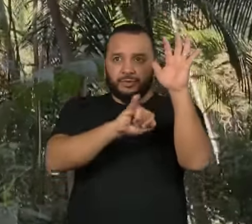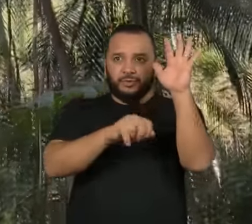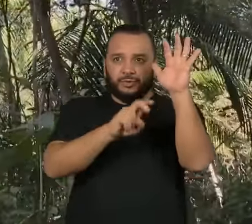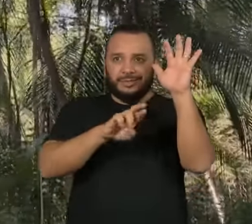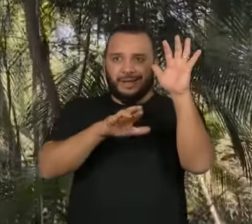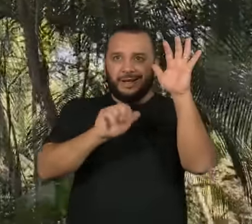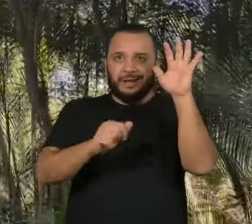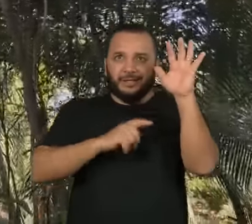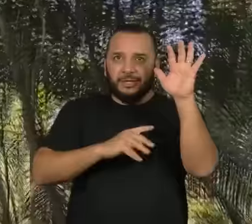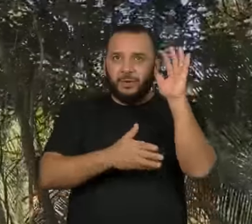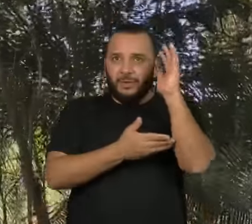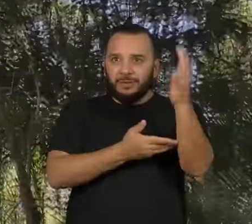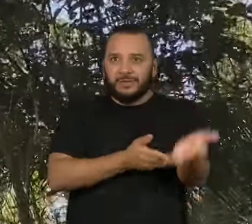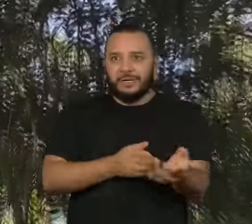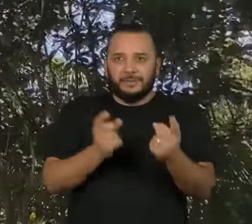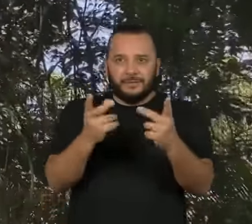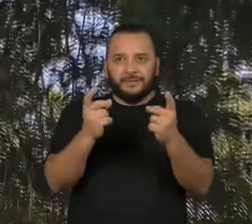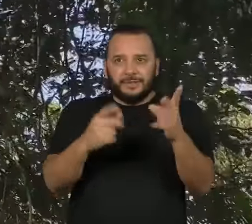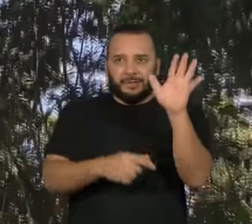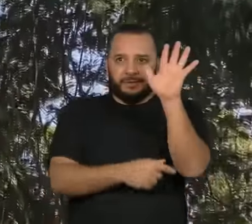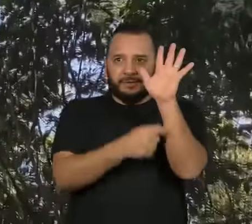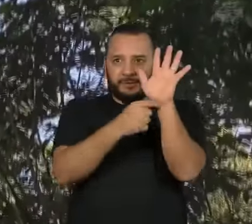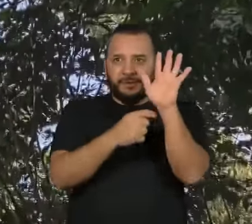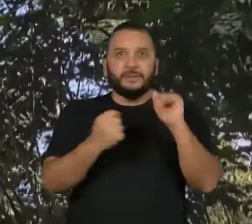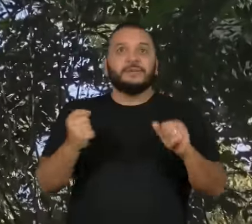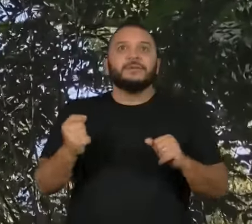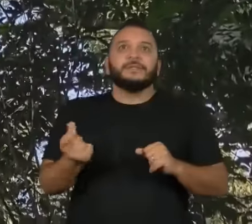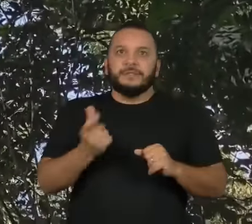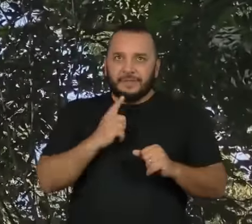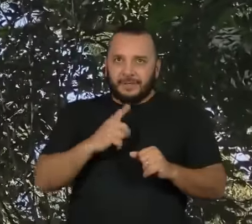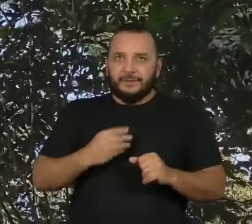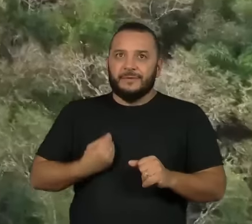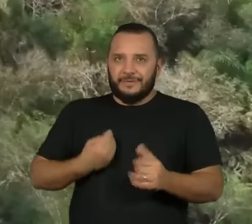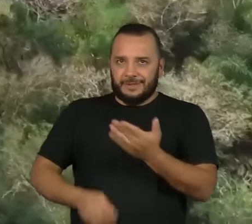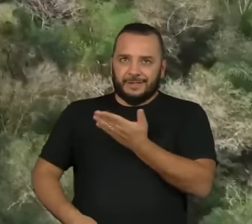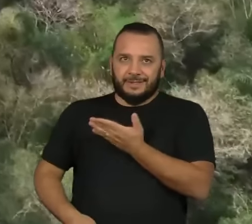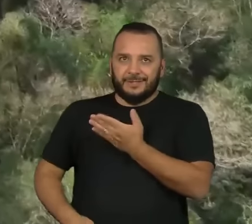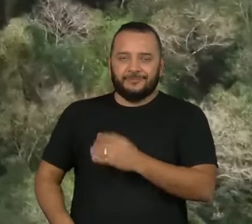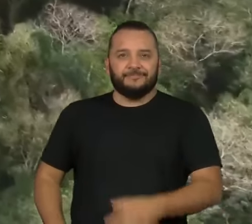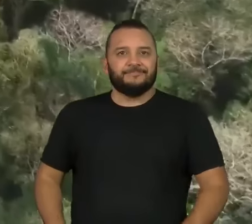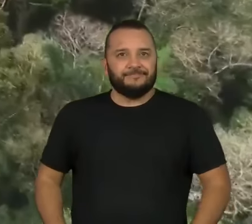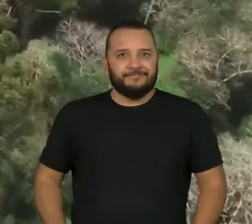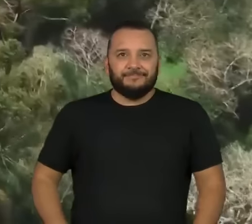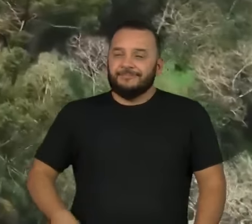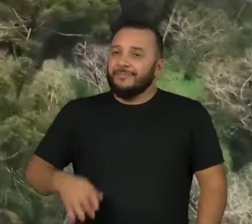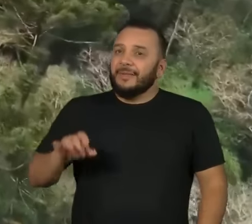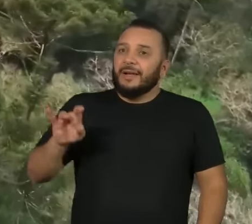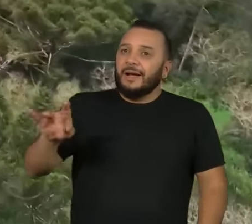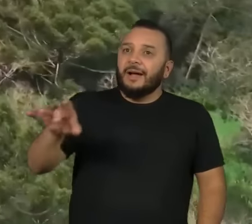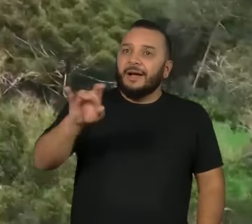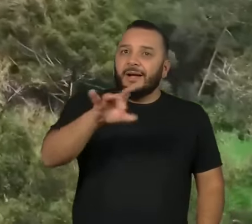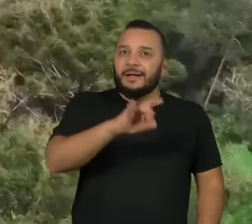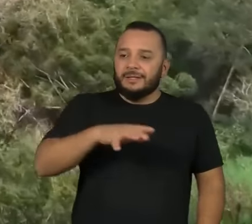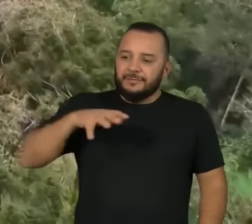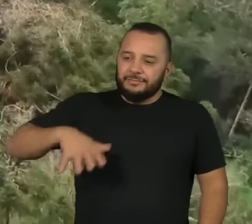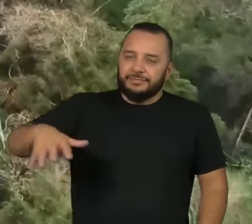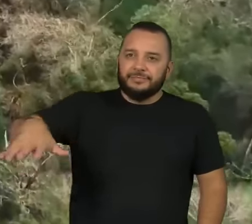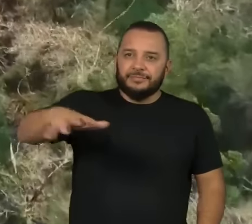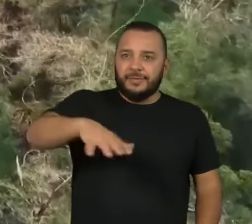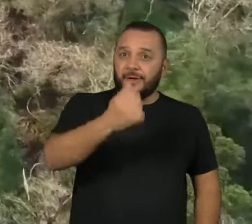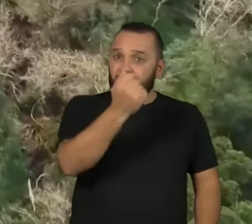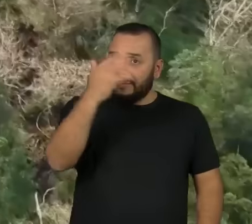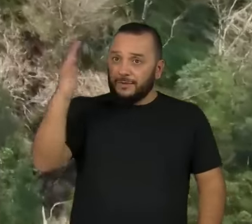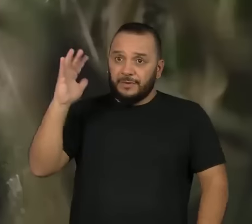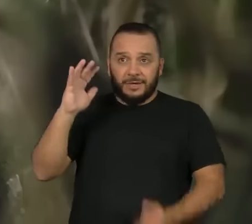ilegalmente sem dó para a venda do palmito, ainda viceja aqui. Cada pedacinho de floresta iluminada, cheia